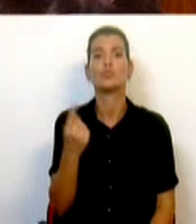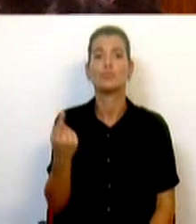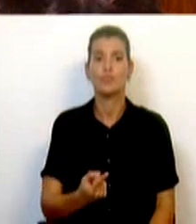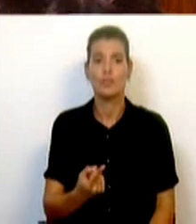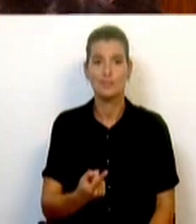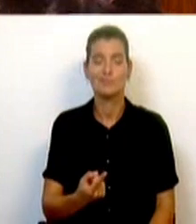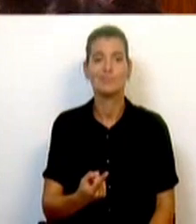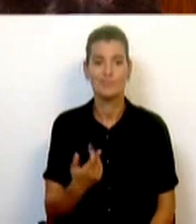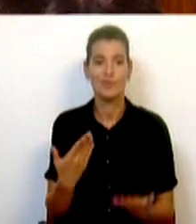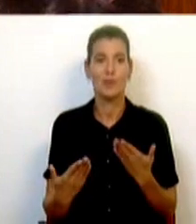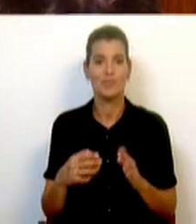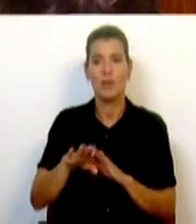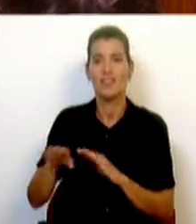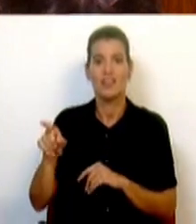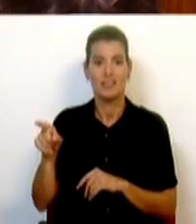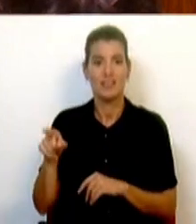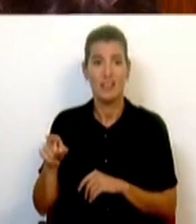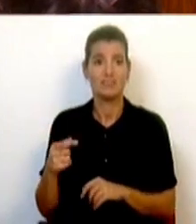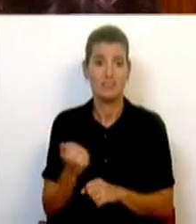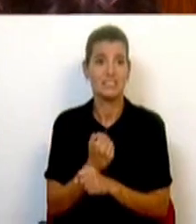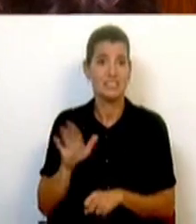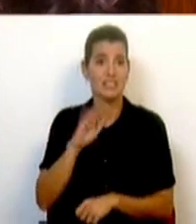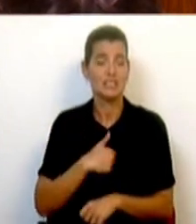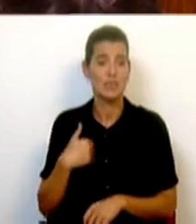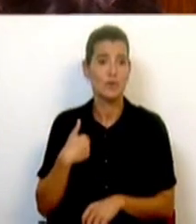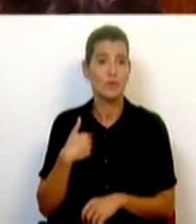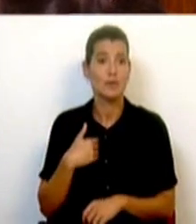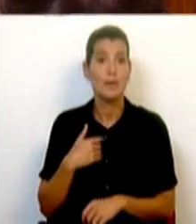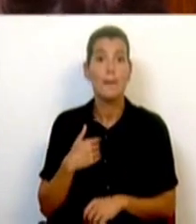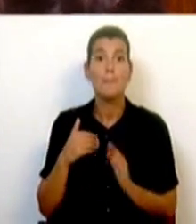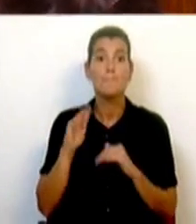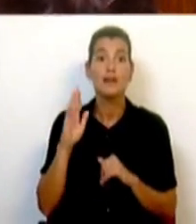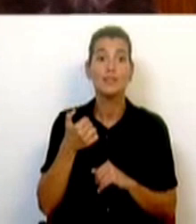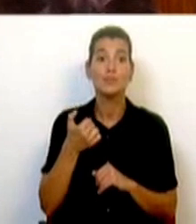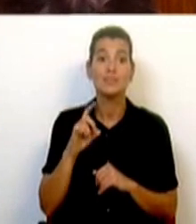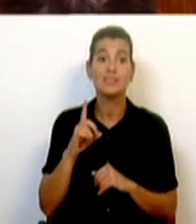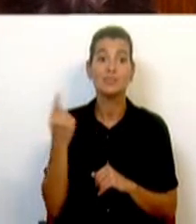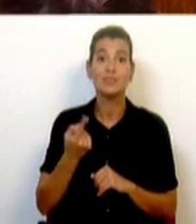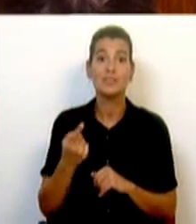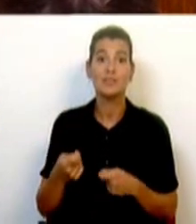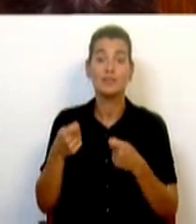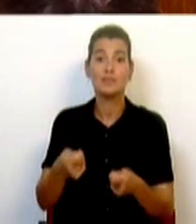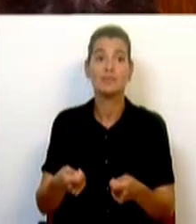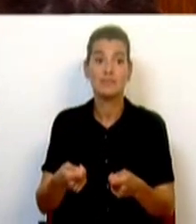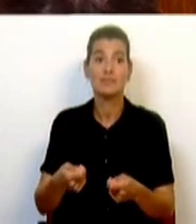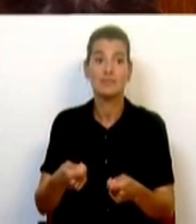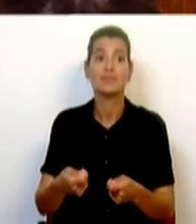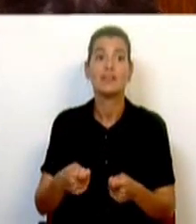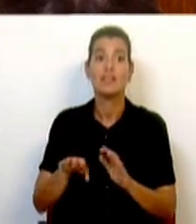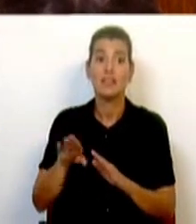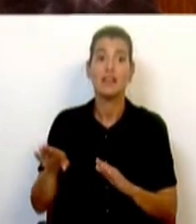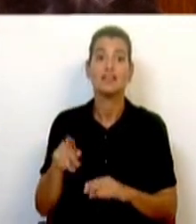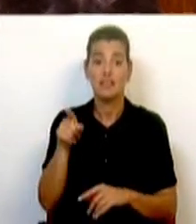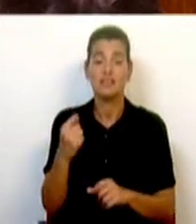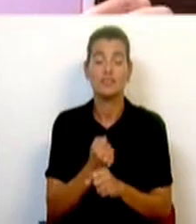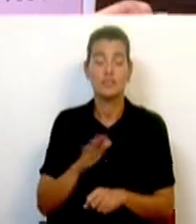que a direita investia no Serviço Nacional de Saúde. Mais 56% do que investia a direita no